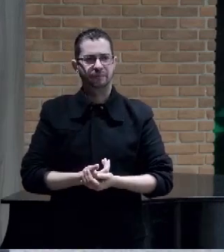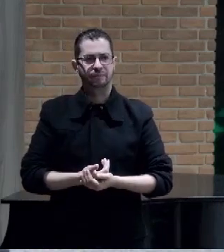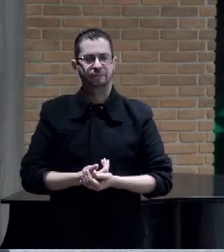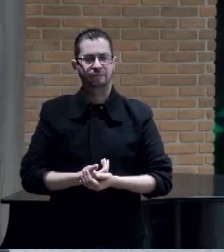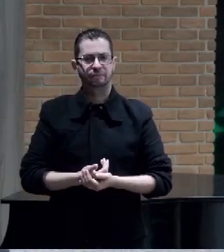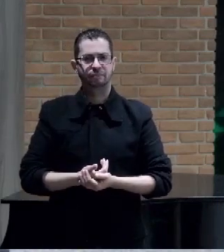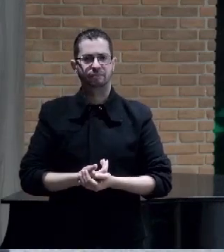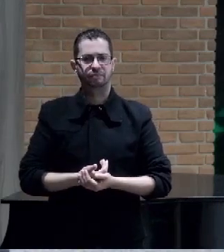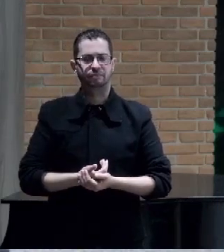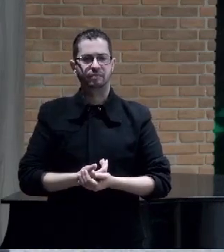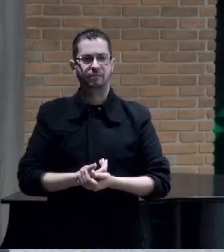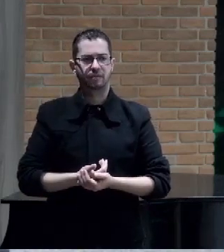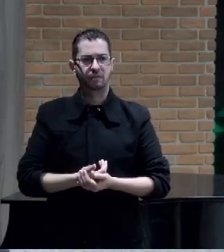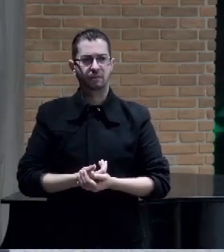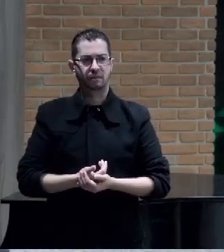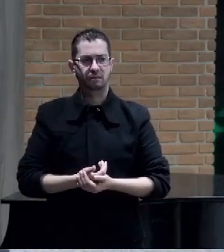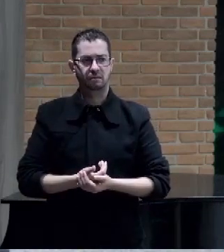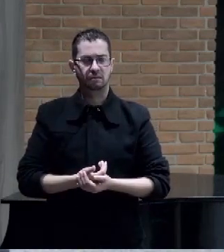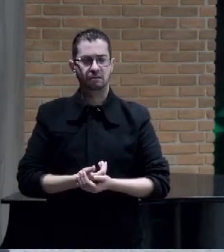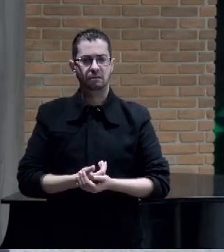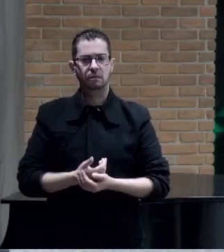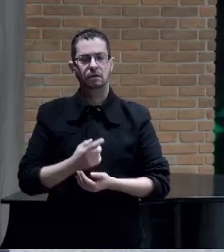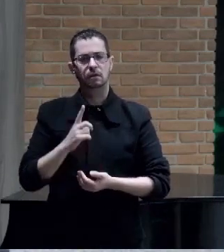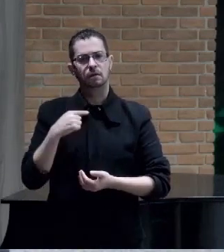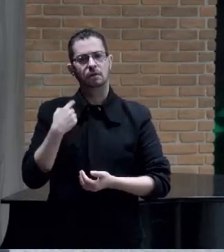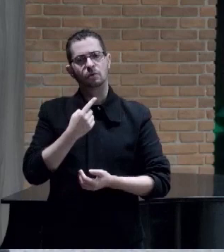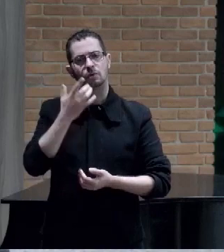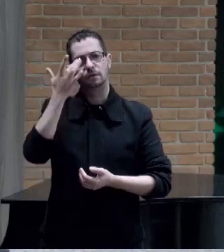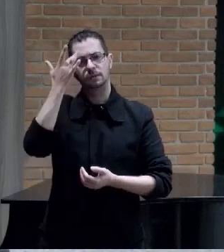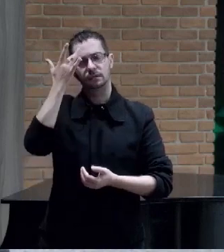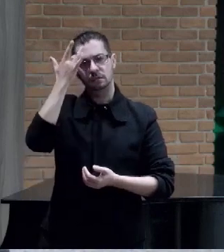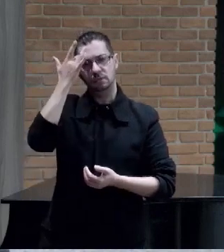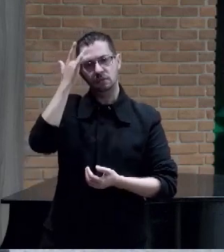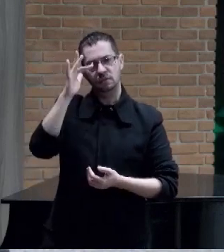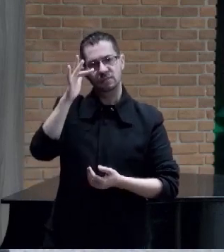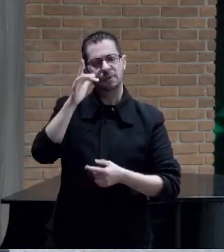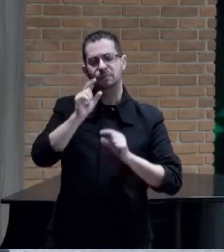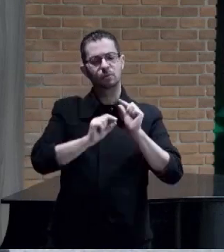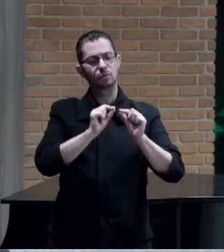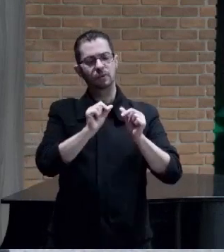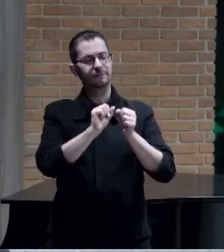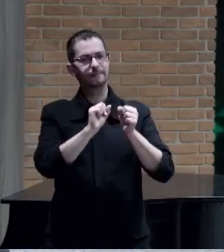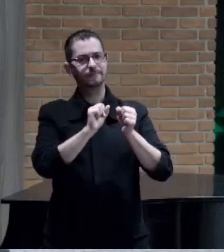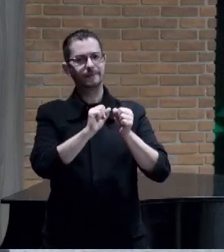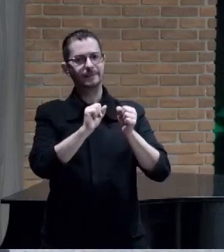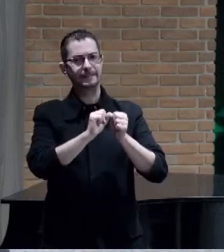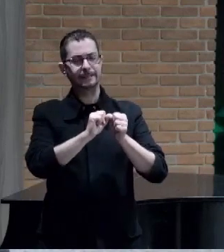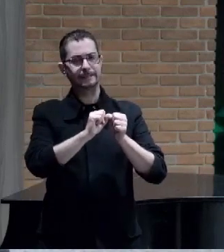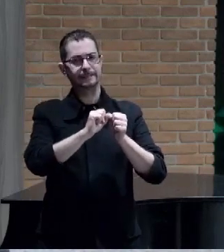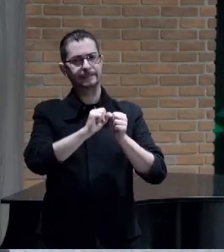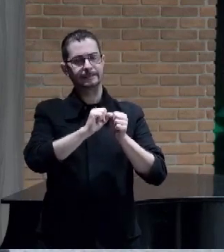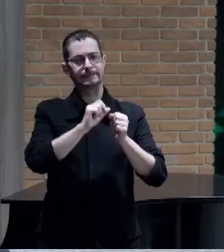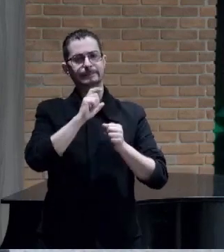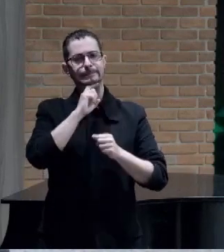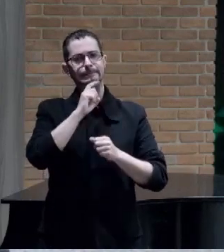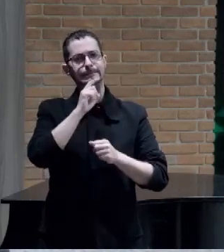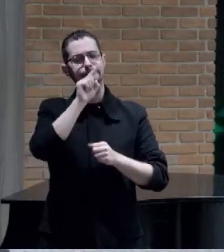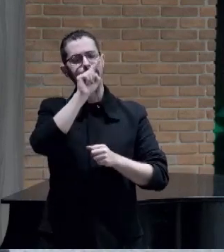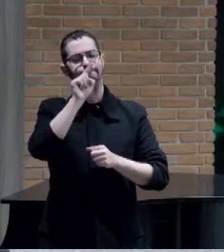Nós não sabemos ao certo nem o que fazer nessas situações, né?